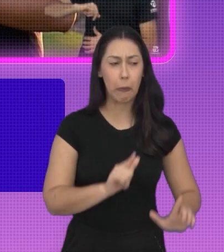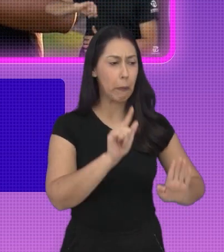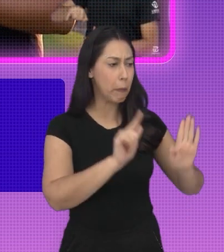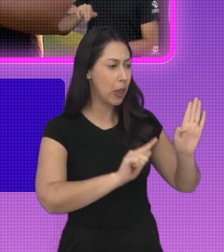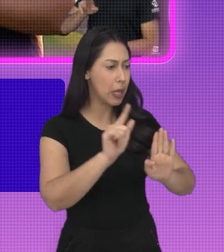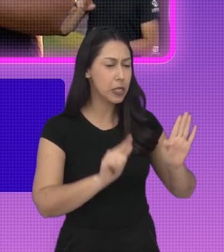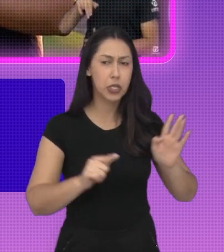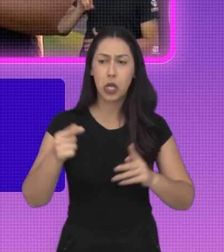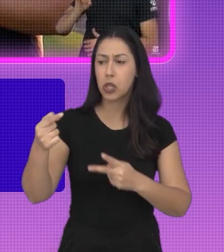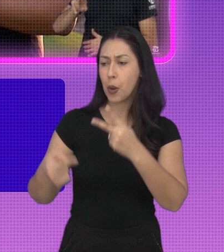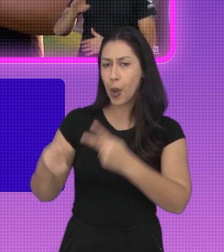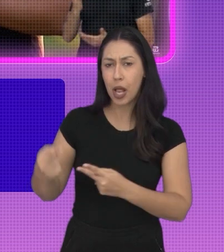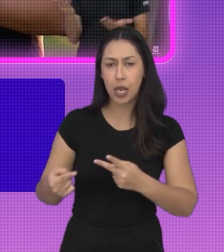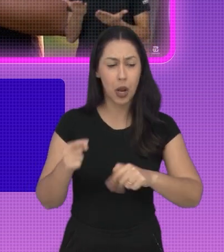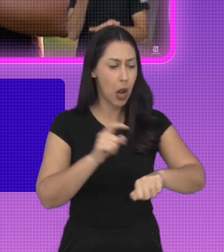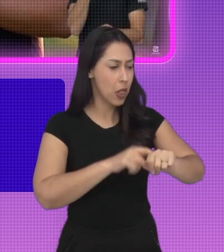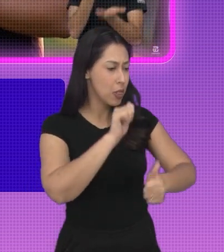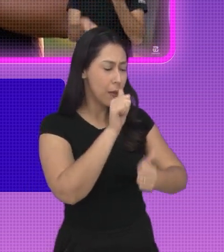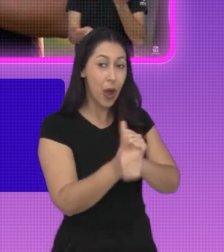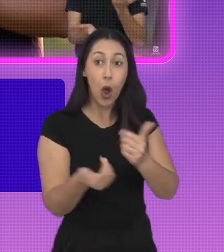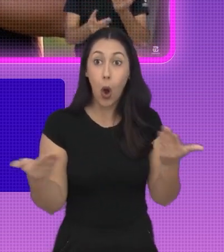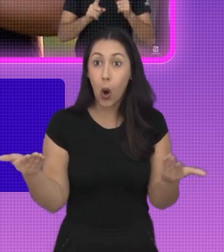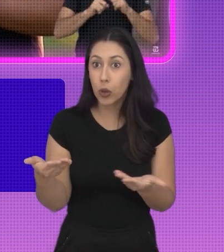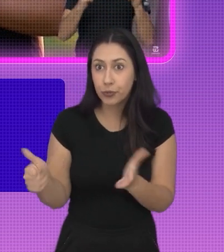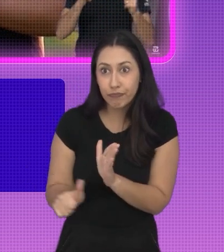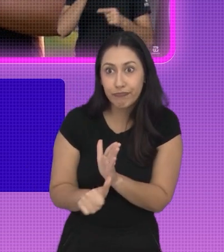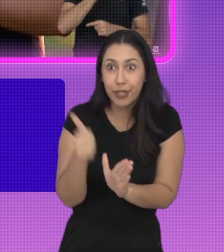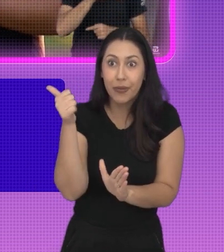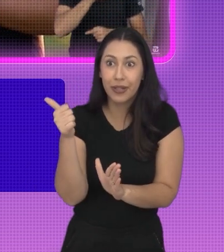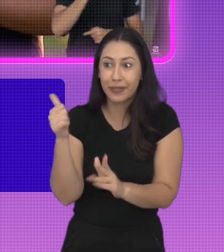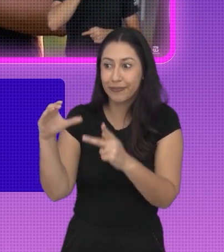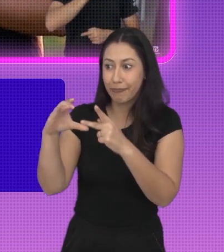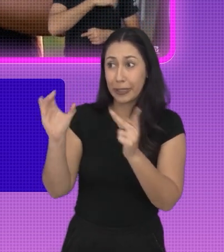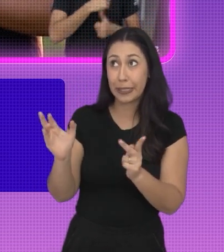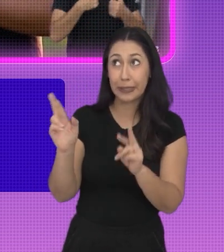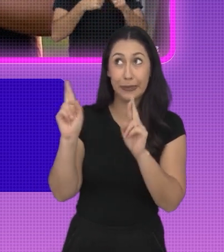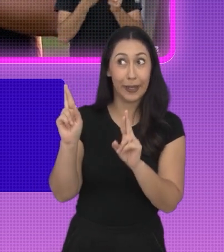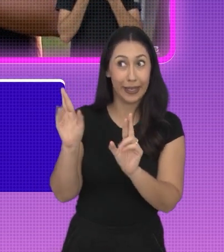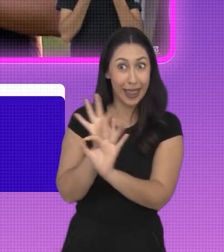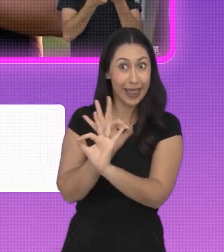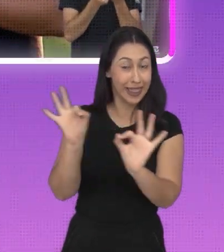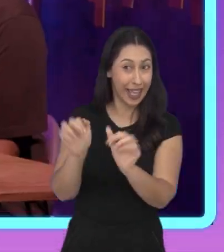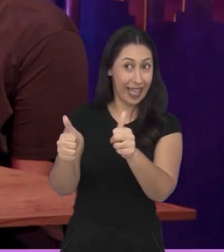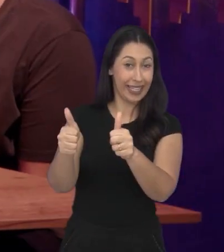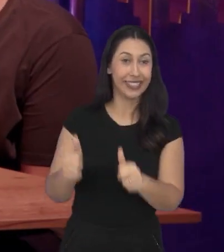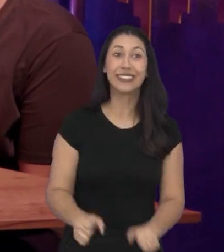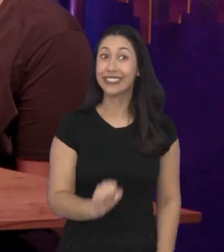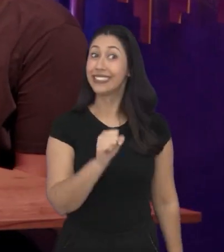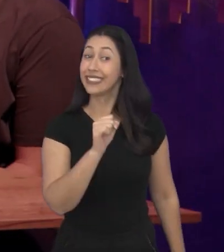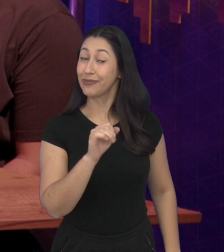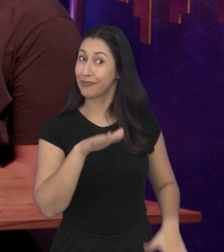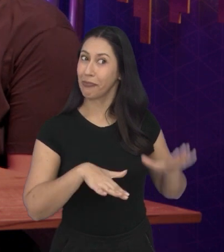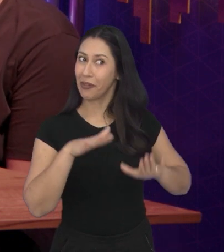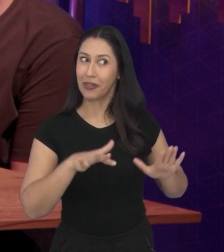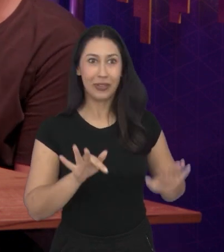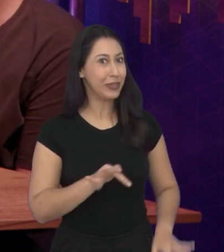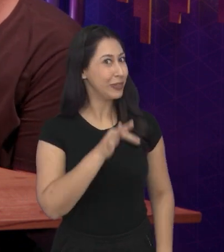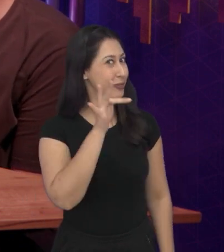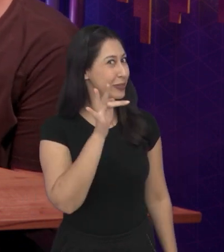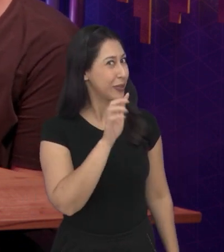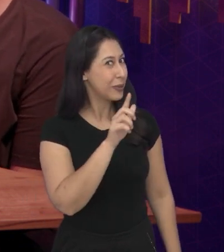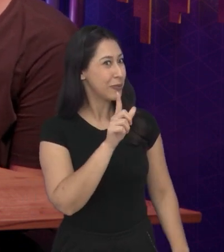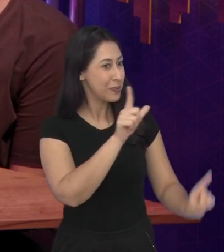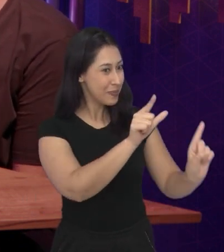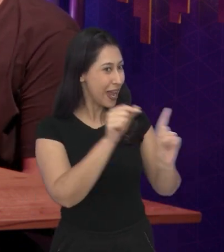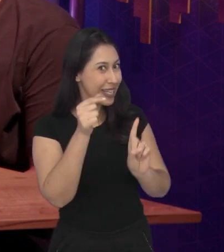ação parlamentar, sobre política, Hora do Esporte. Não pode ser a primeira vez, tomara que eu vá bem pra não ser a primeira e única, né? Tá certo, né? Quem sabe? Já fica